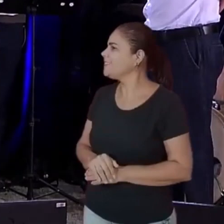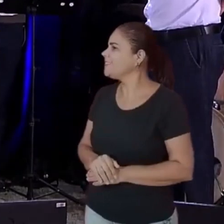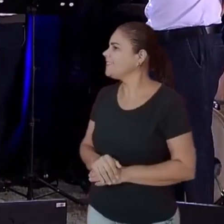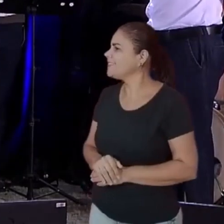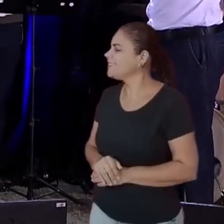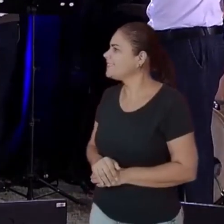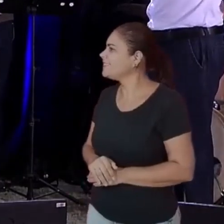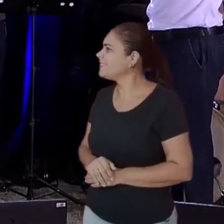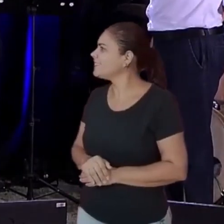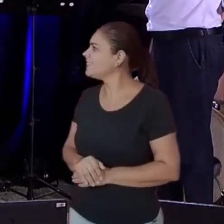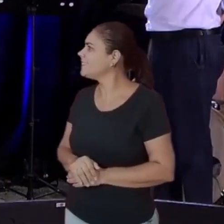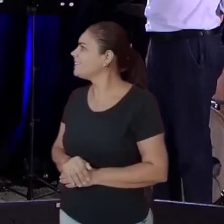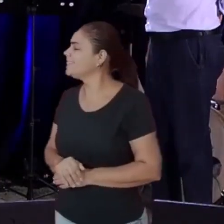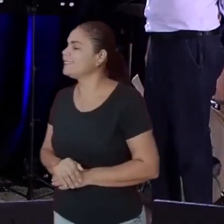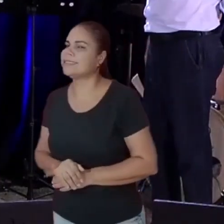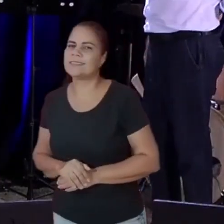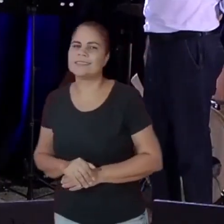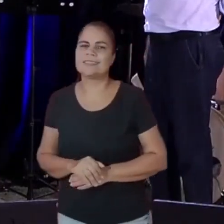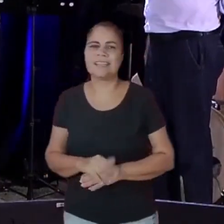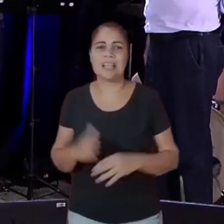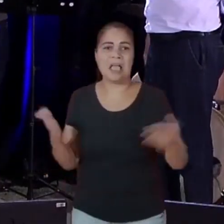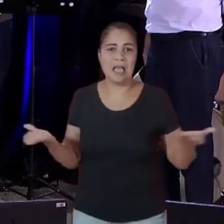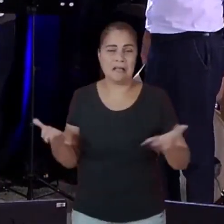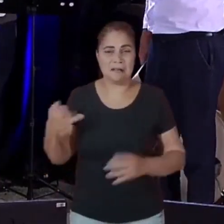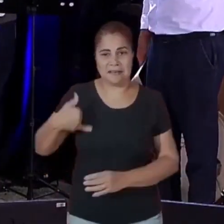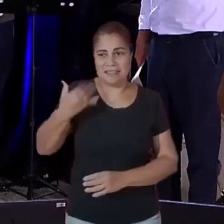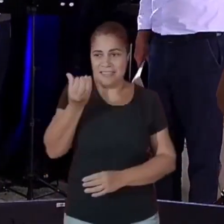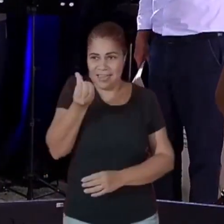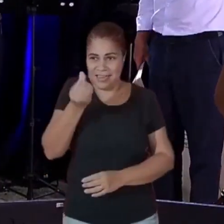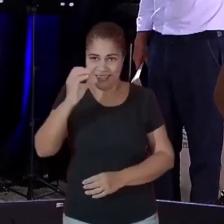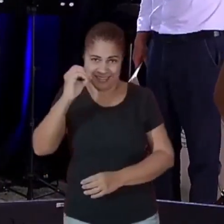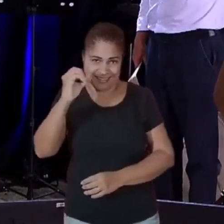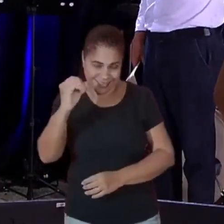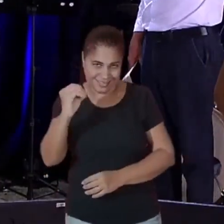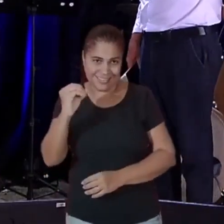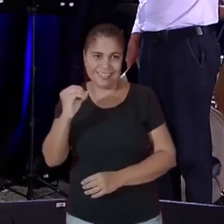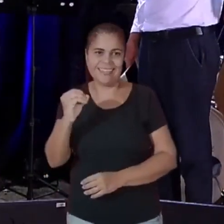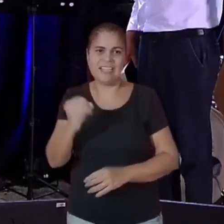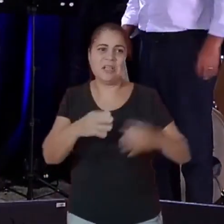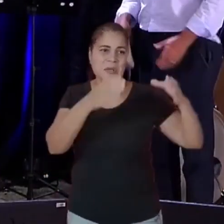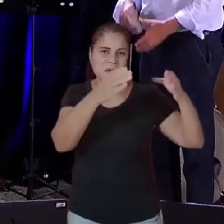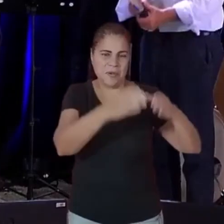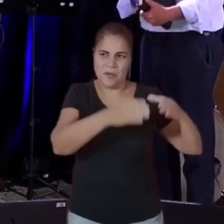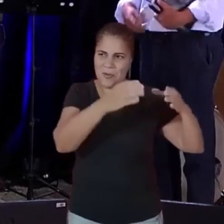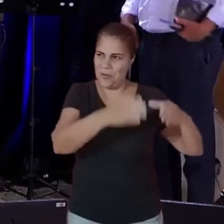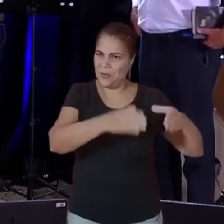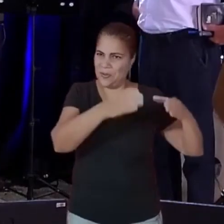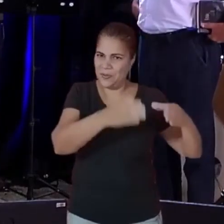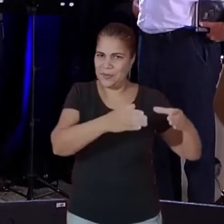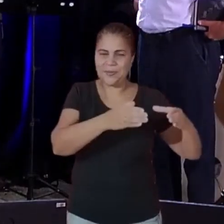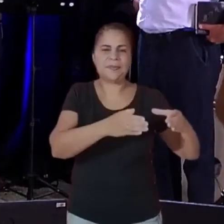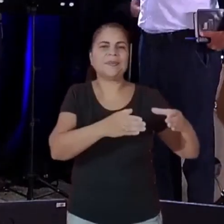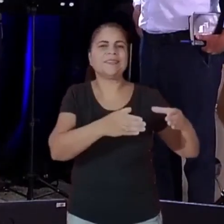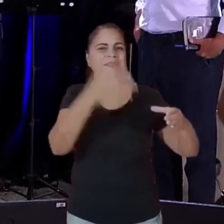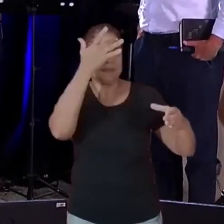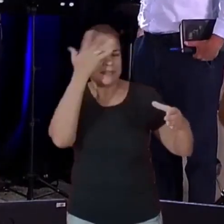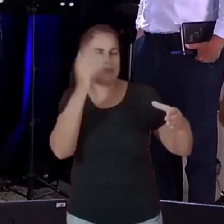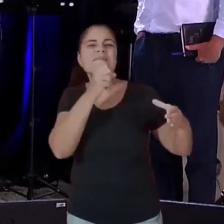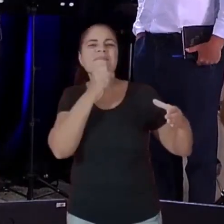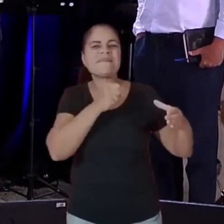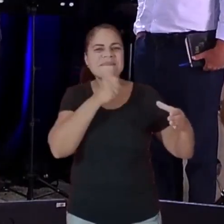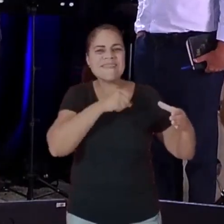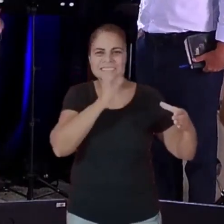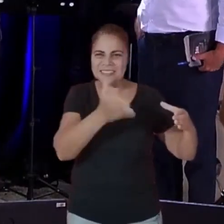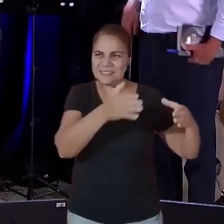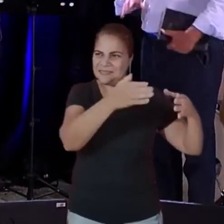quê, gente? Que ela entrou agora em qual ministério? Sabedoria. Então eles vão também trazer um presente, uma lembrança do